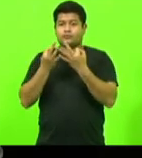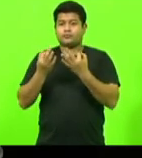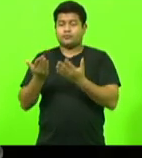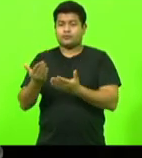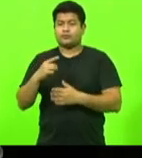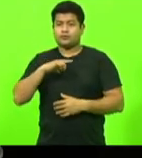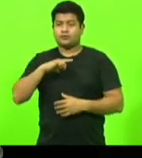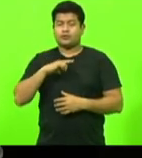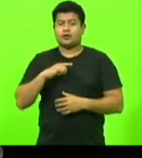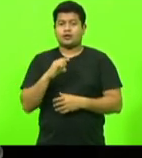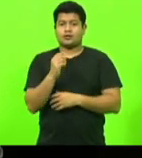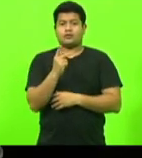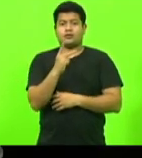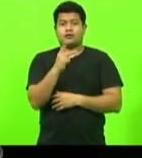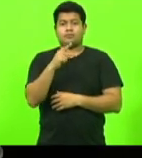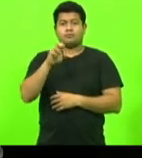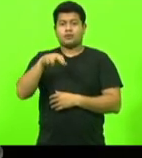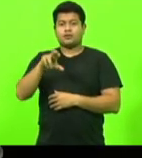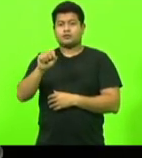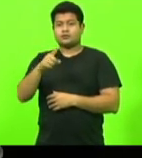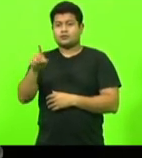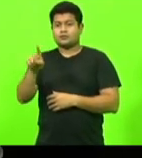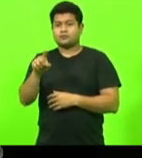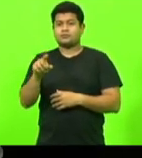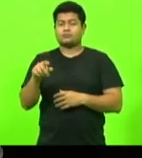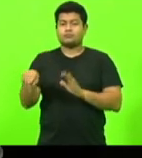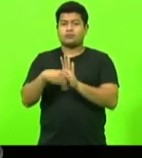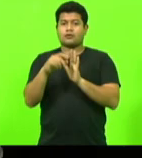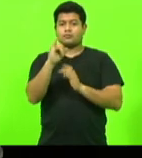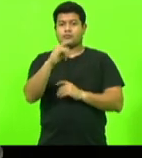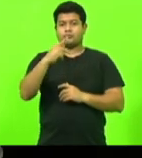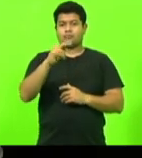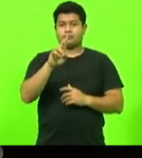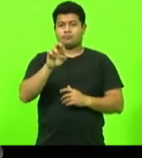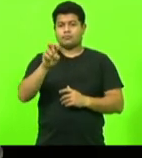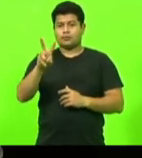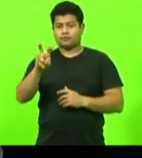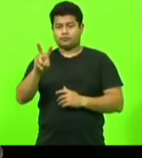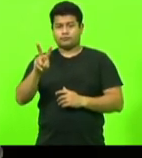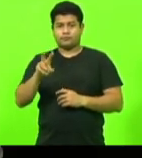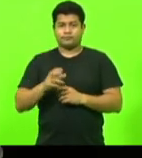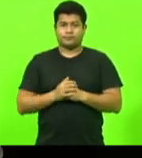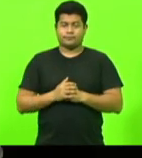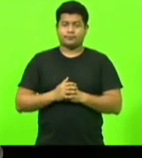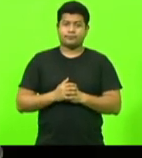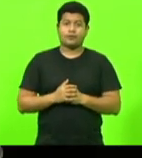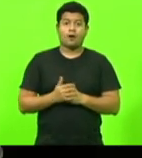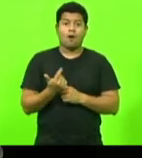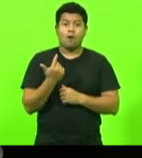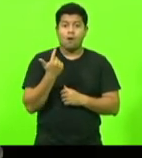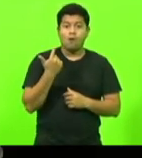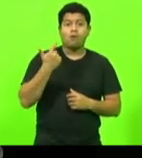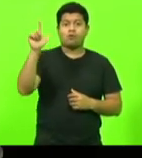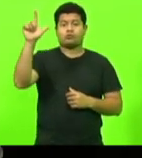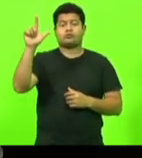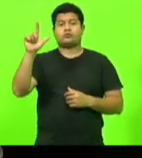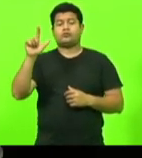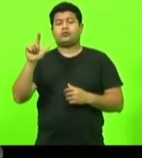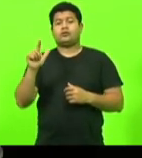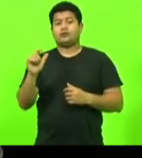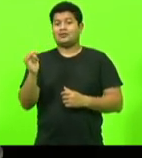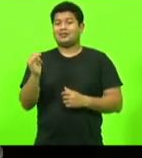pensão do IPREV. Outro fator que reafirma a complexidade